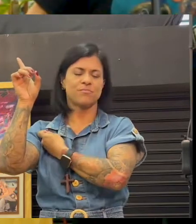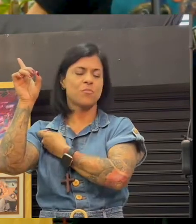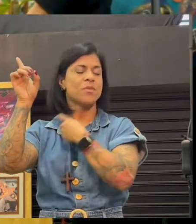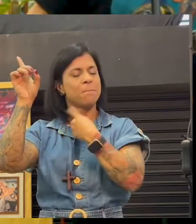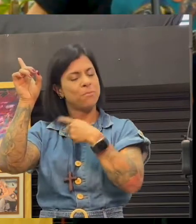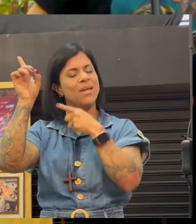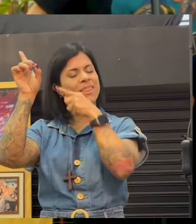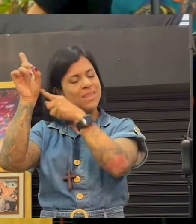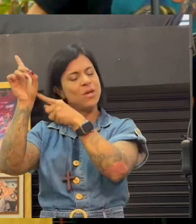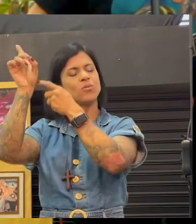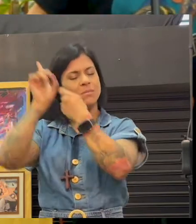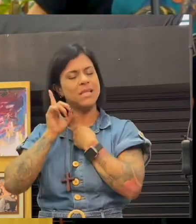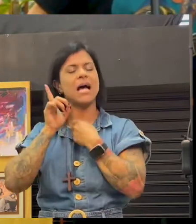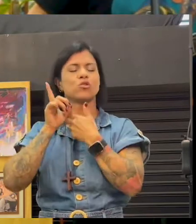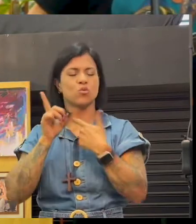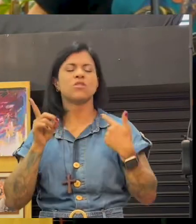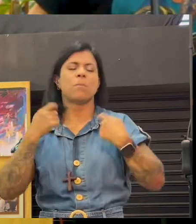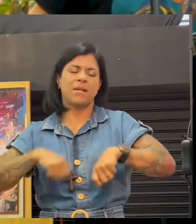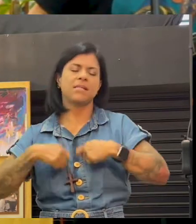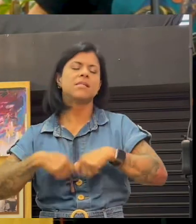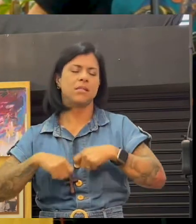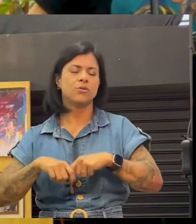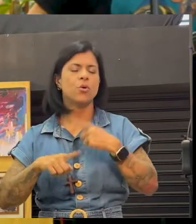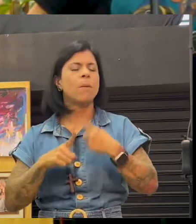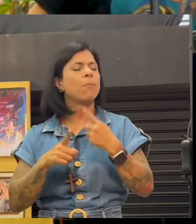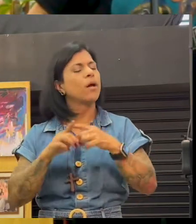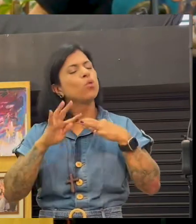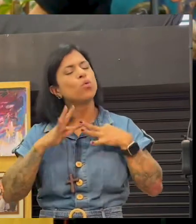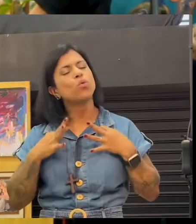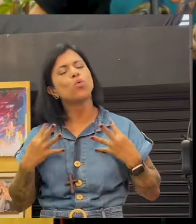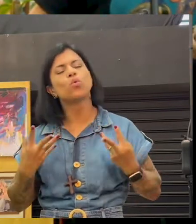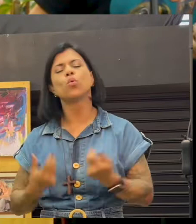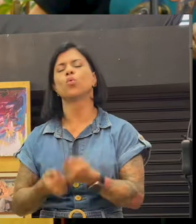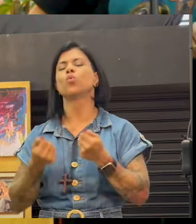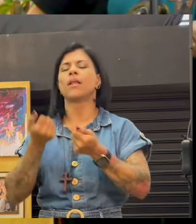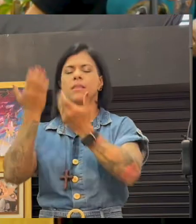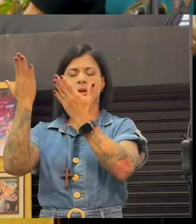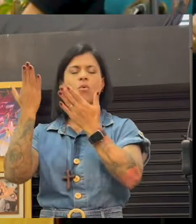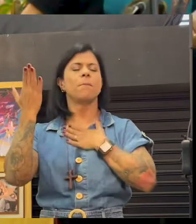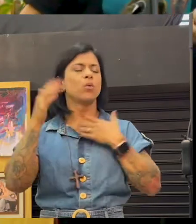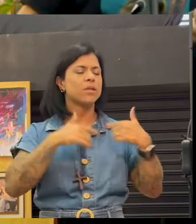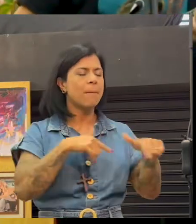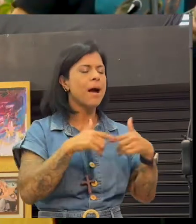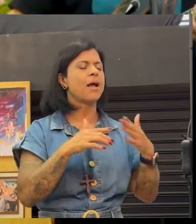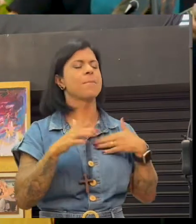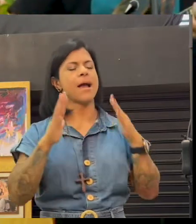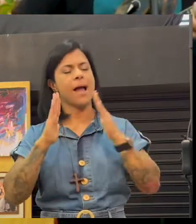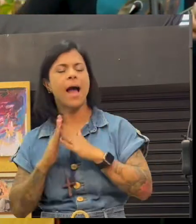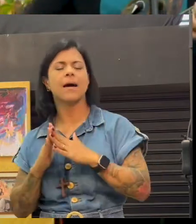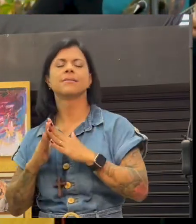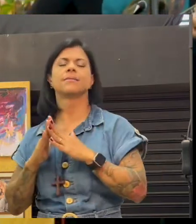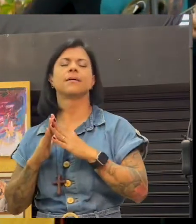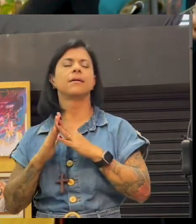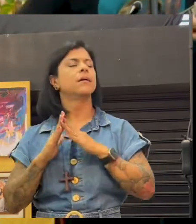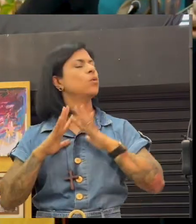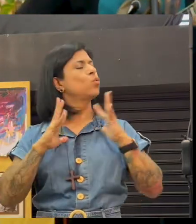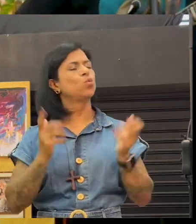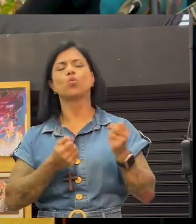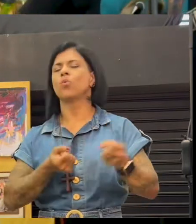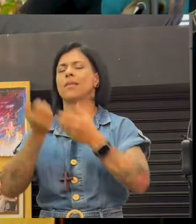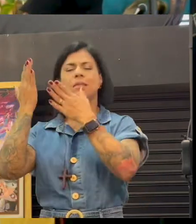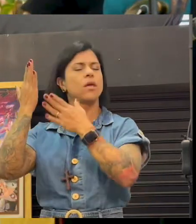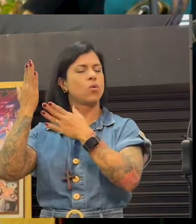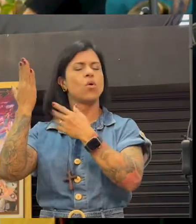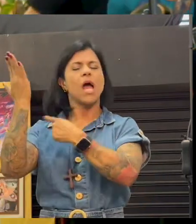que vem a provisão. Porque tudo é Teu. Nosso trabalho, nossa casa. Nos ajude a